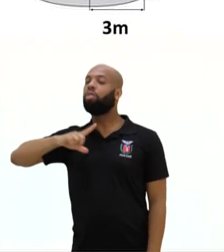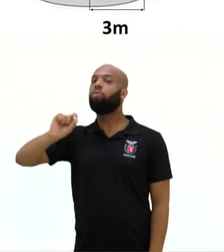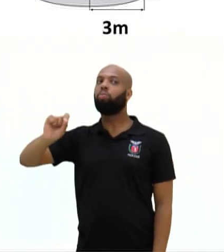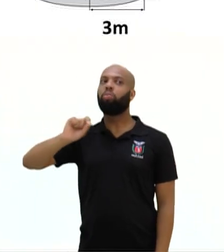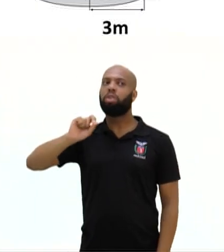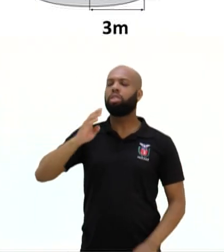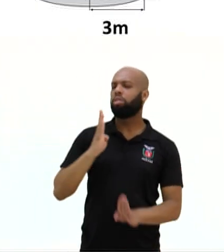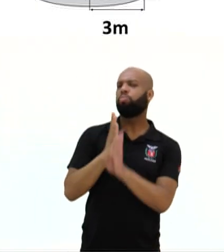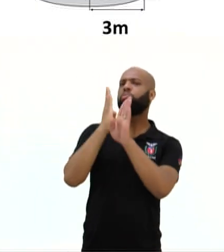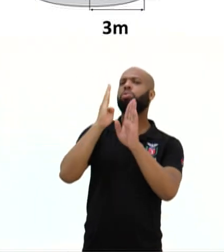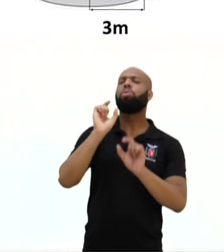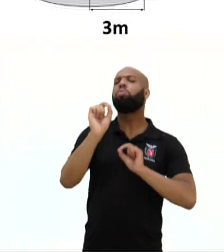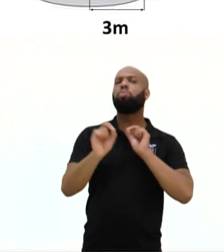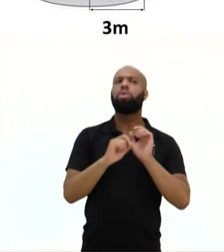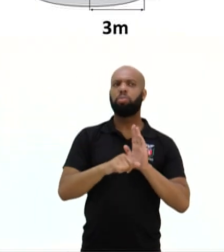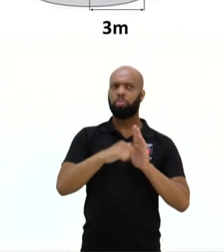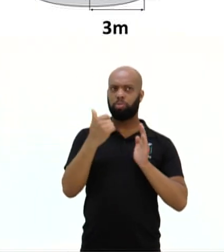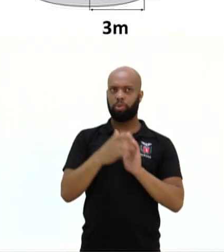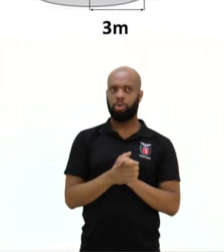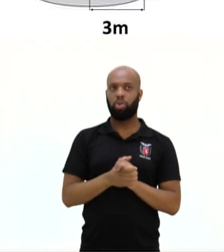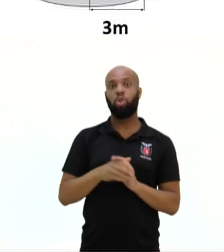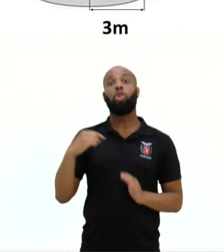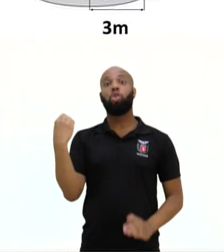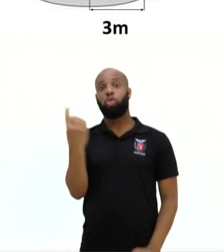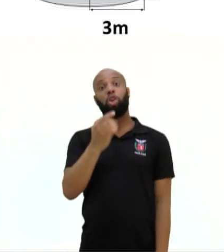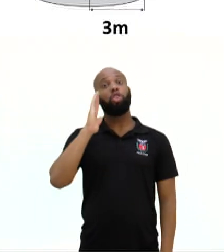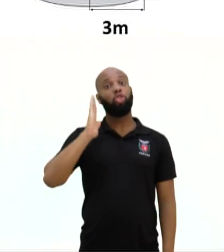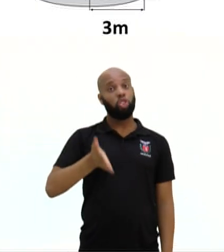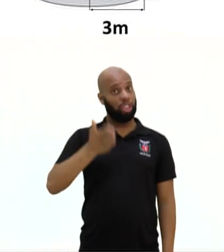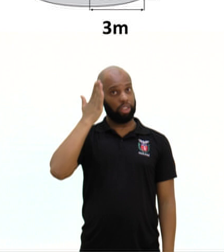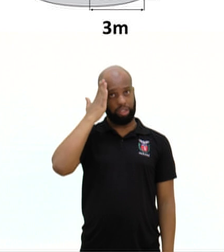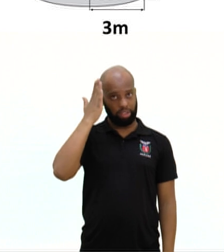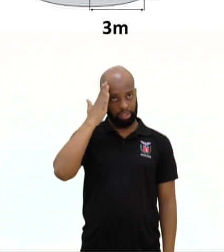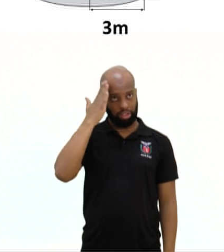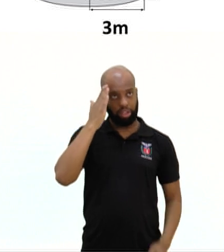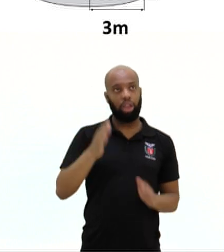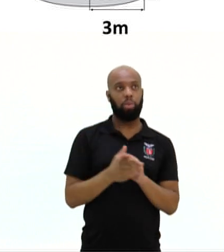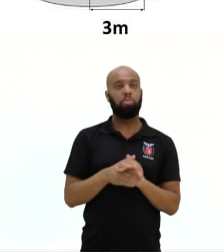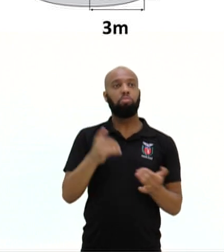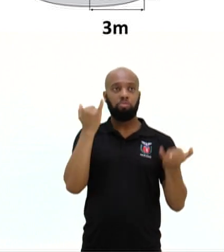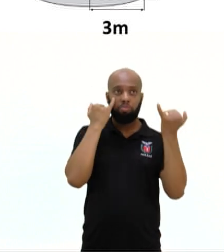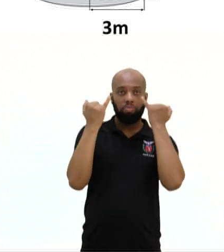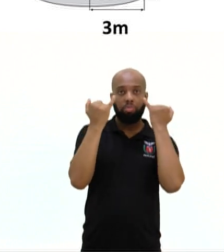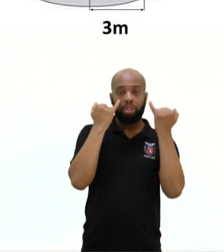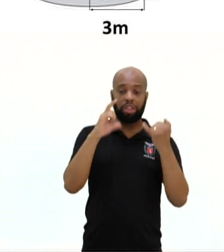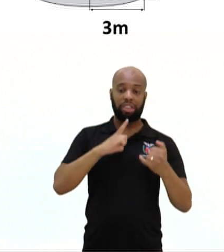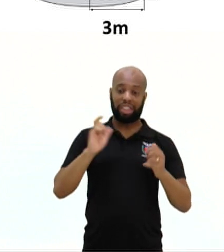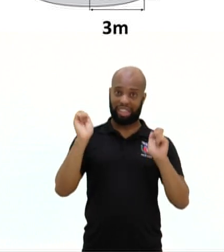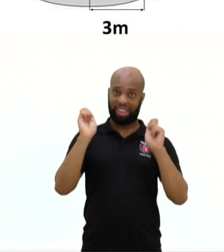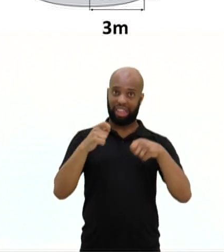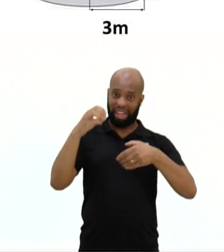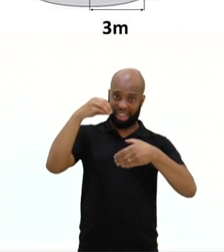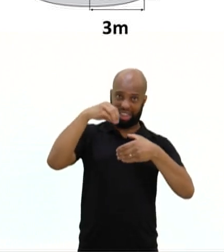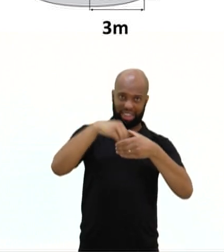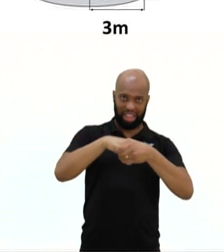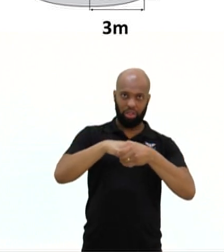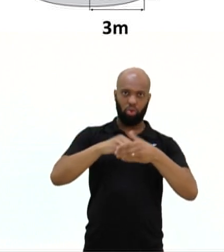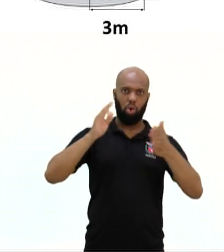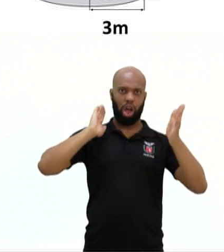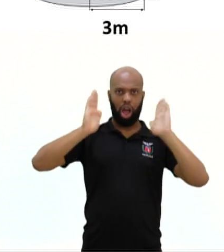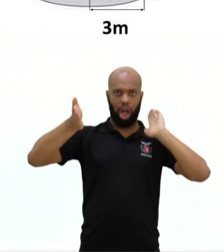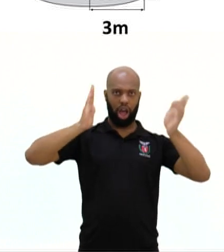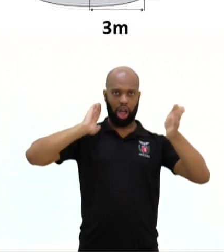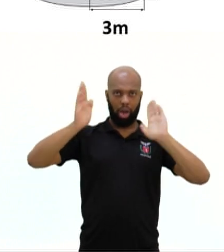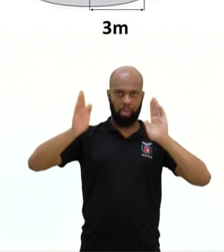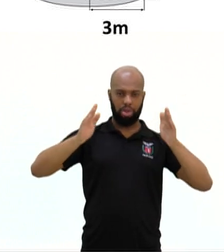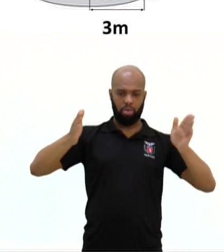que descobrir primeiro, certo? Nós sabemos, informação do enunciado, que a capacidade de carga do caminhão é 20